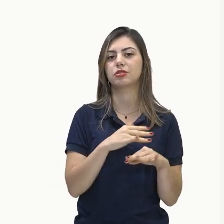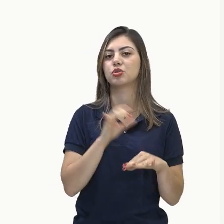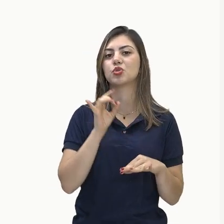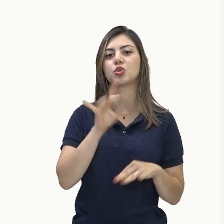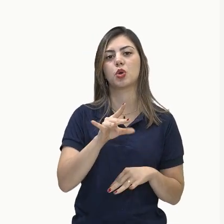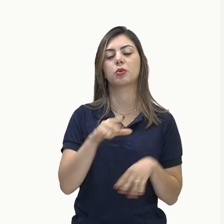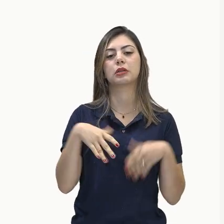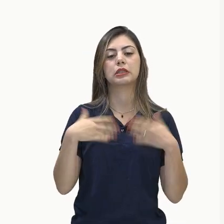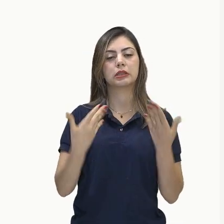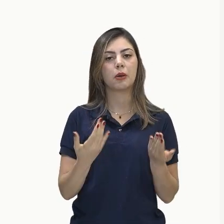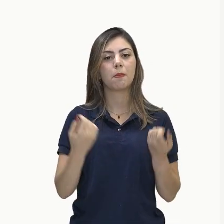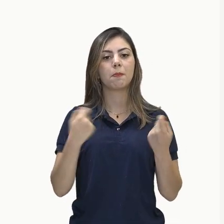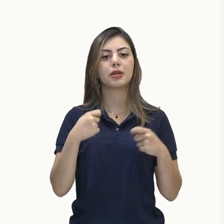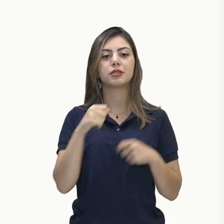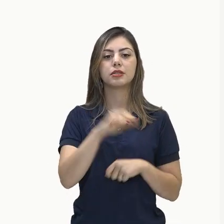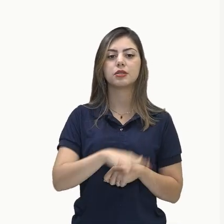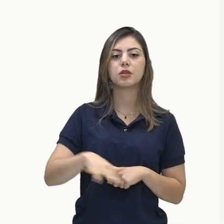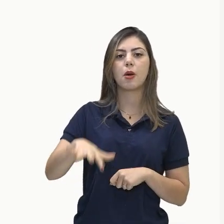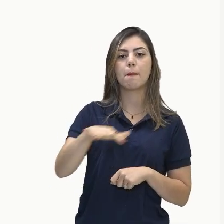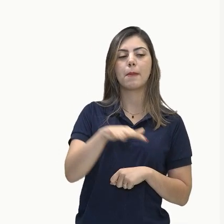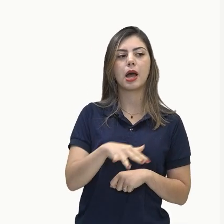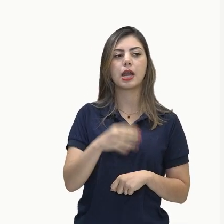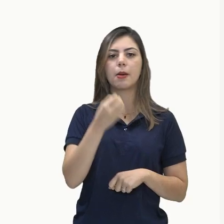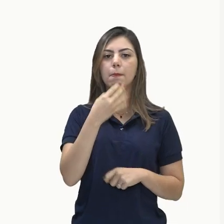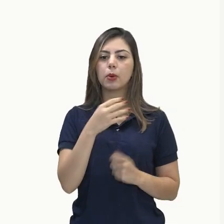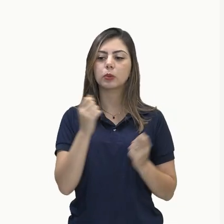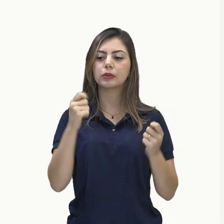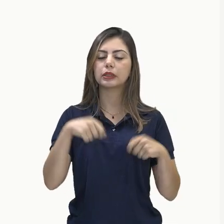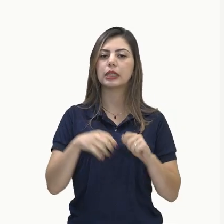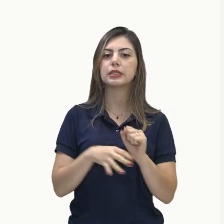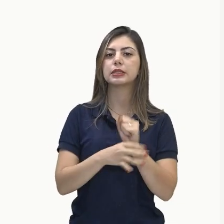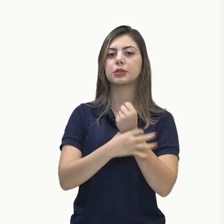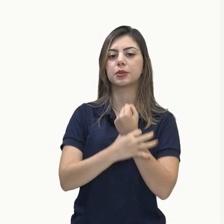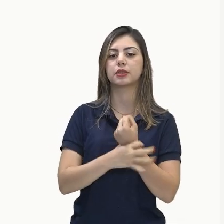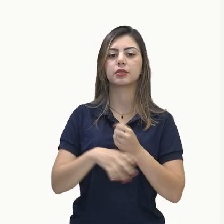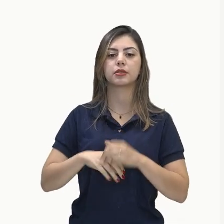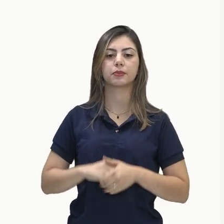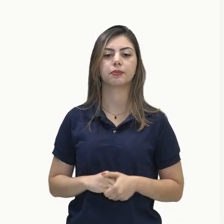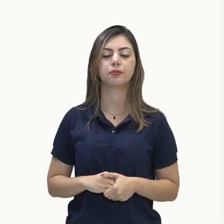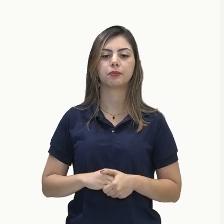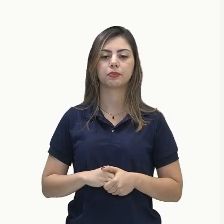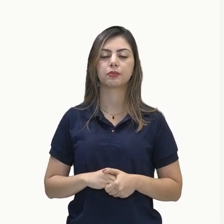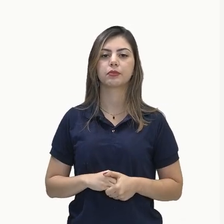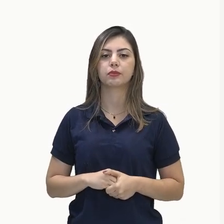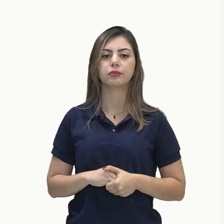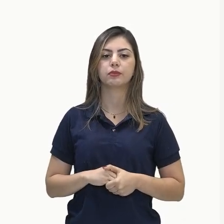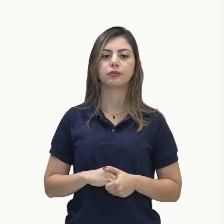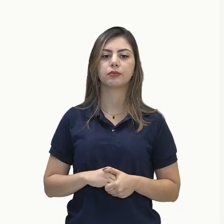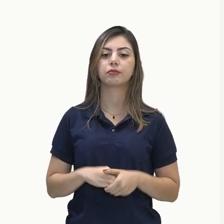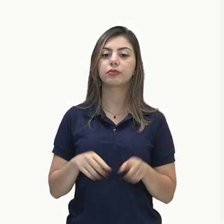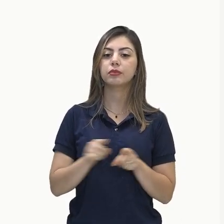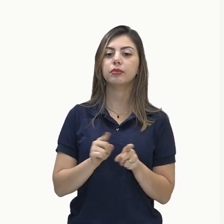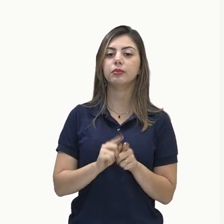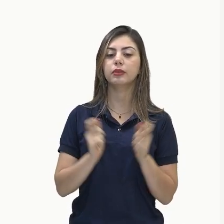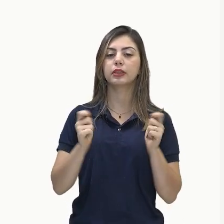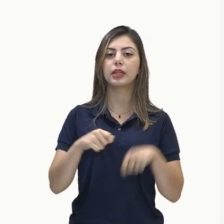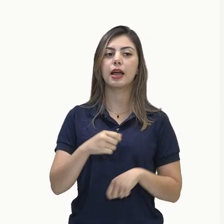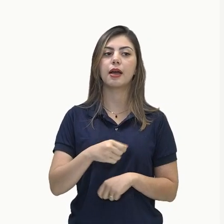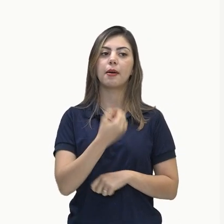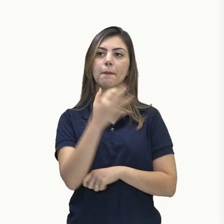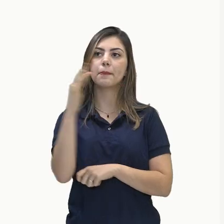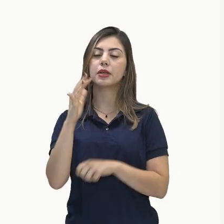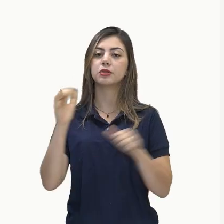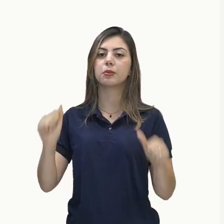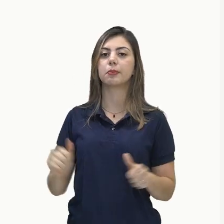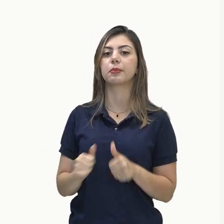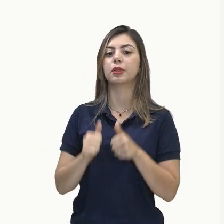é necessário ter um ambiente que ele possa estar em segurança. Depois, a gente tem ainda melhorar a qualidade ambiental,